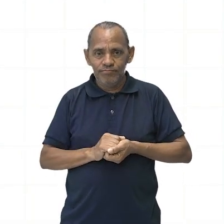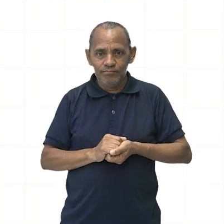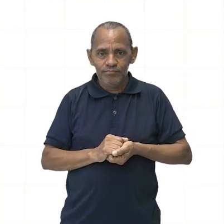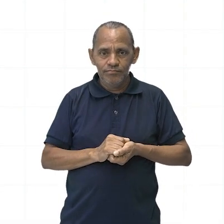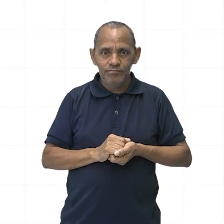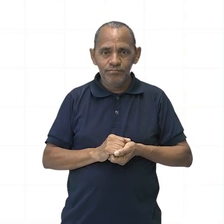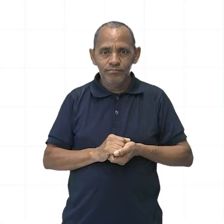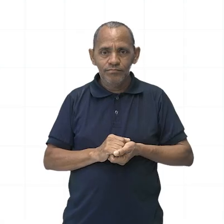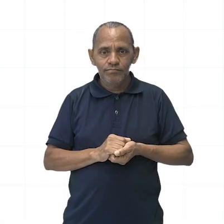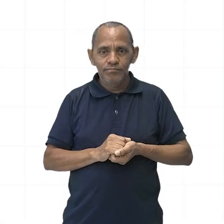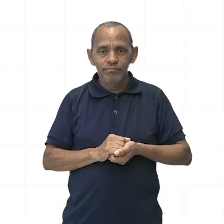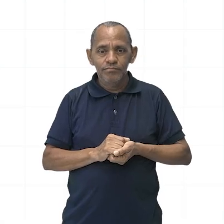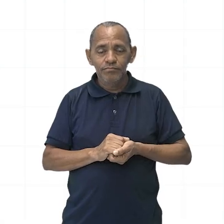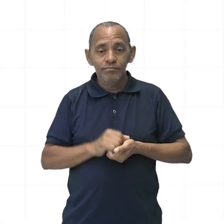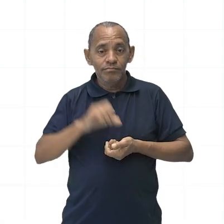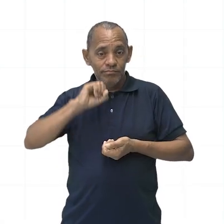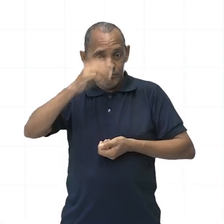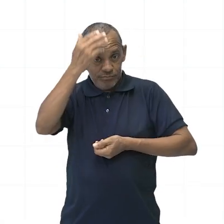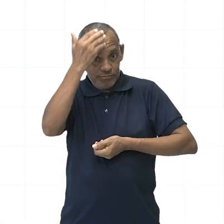pouco mais.